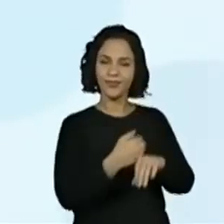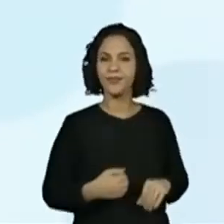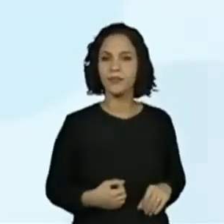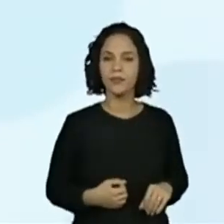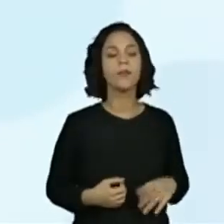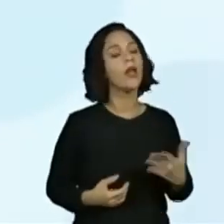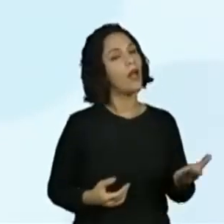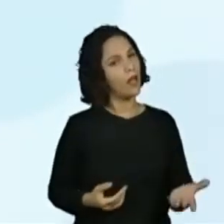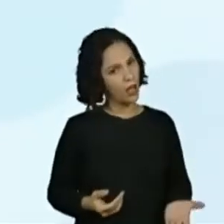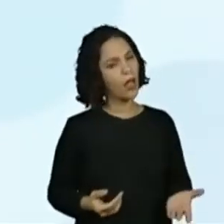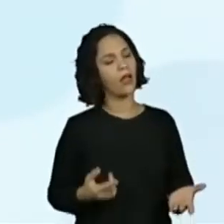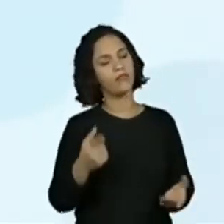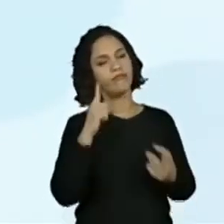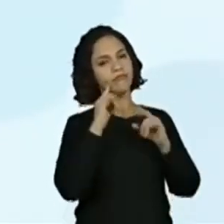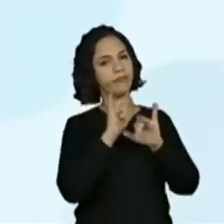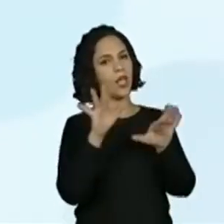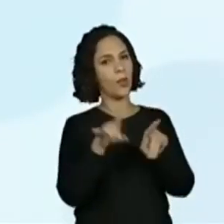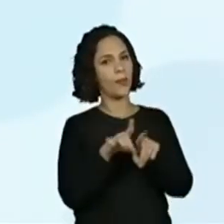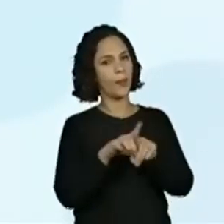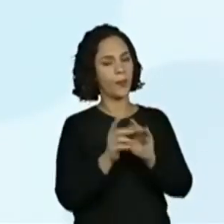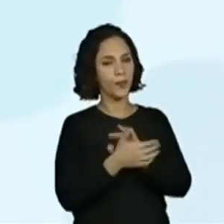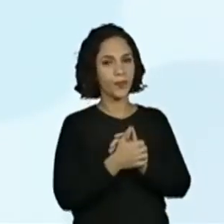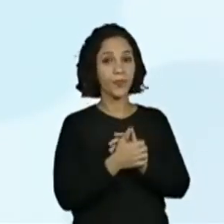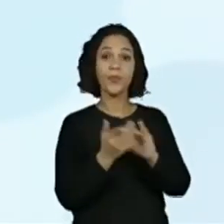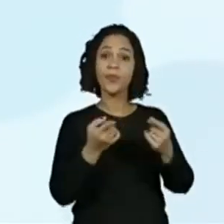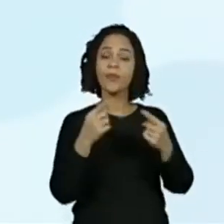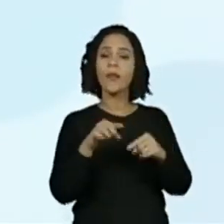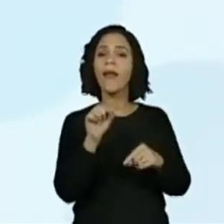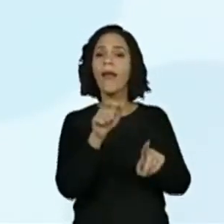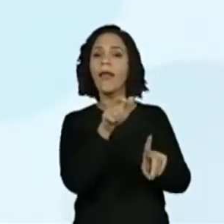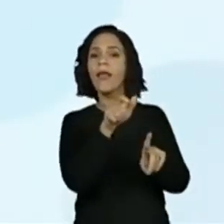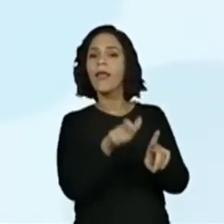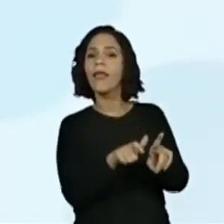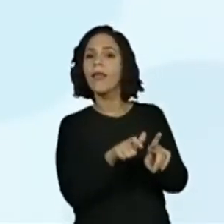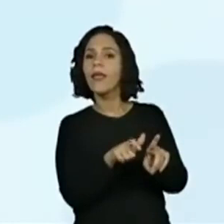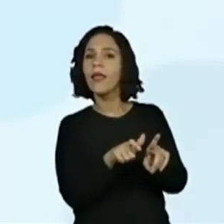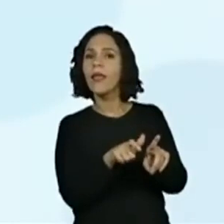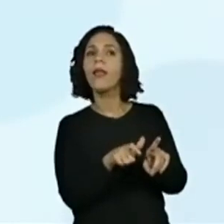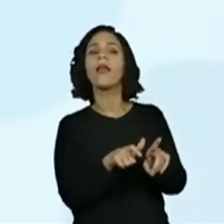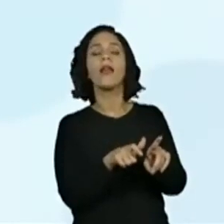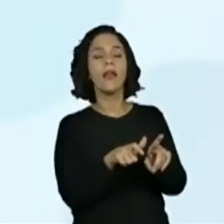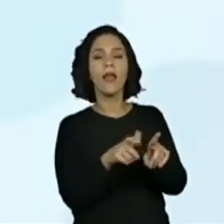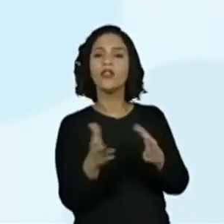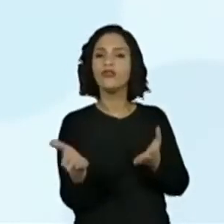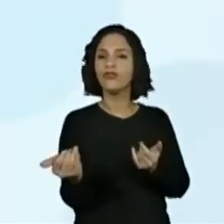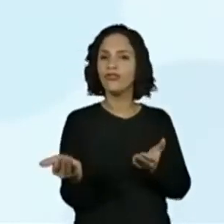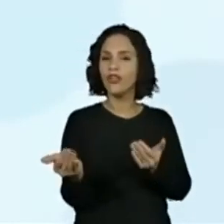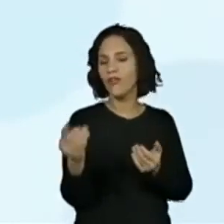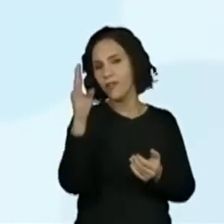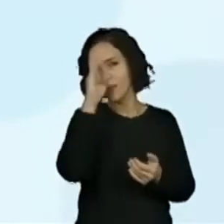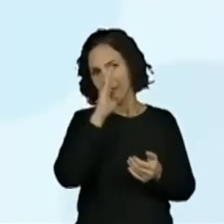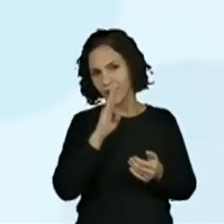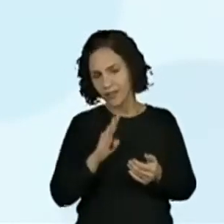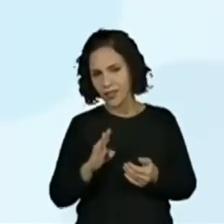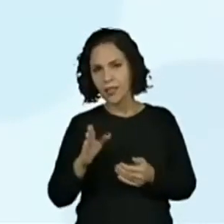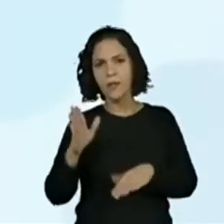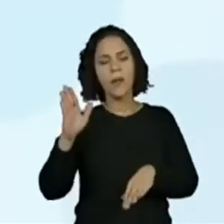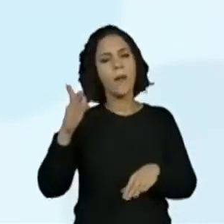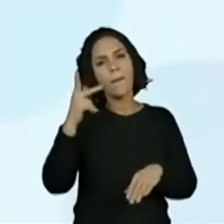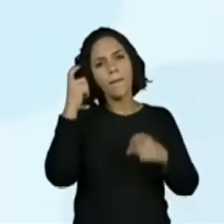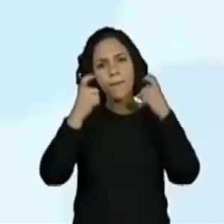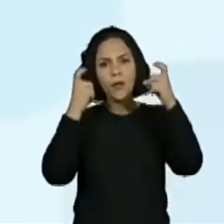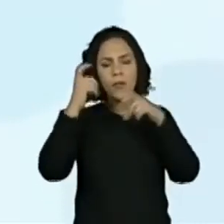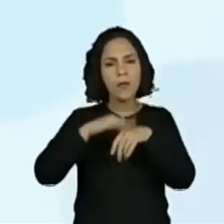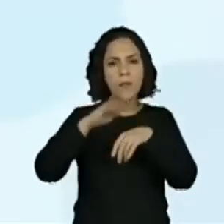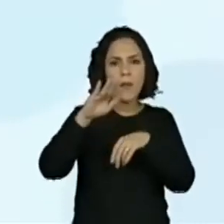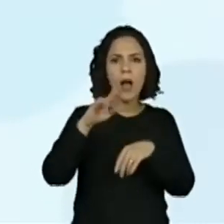também ficou bem claro. Com quem aconteceu? Os jovens brasileiros estão mais preocupados com